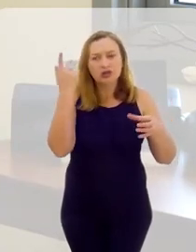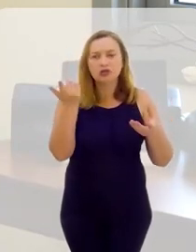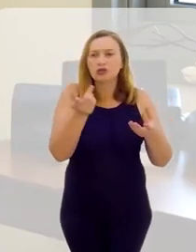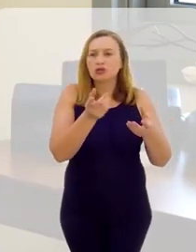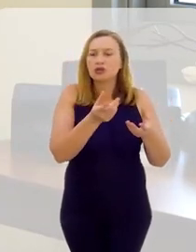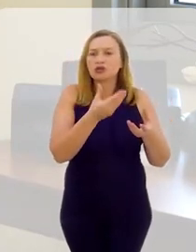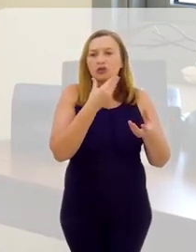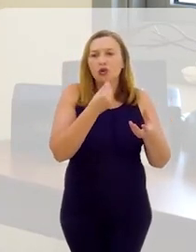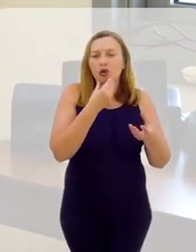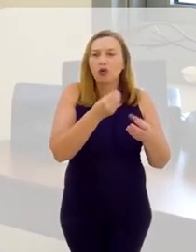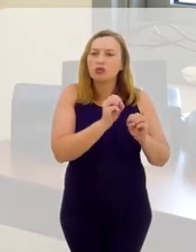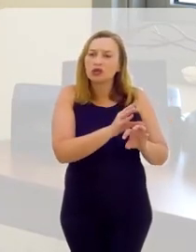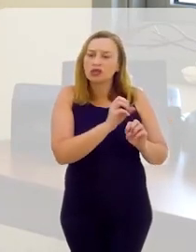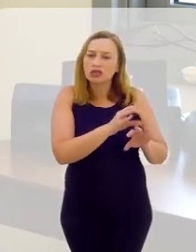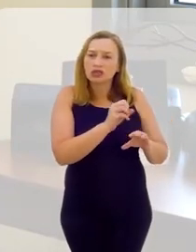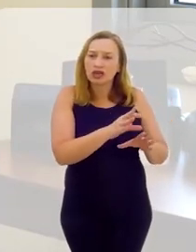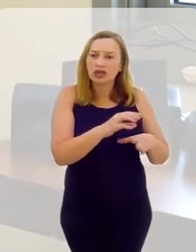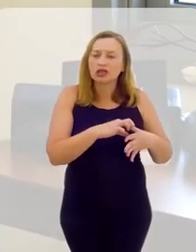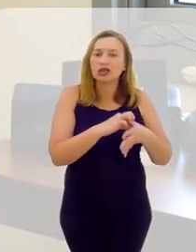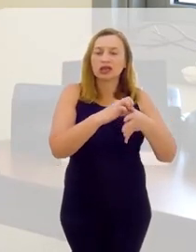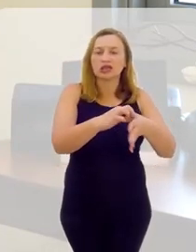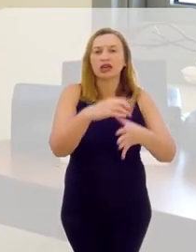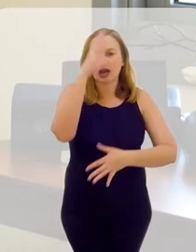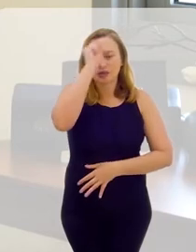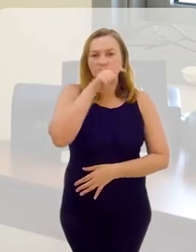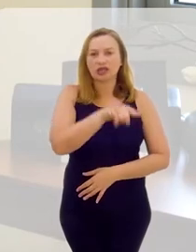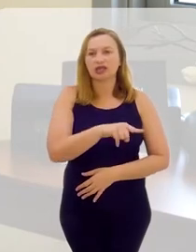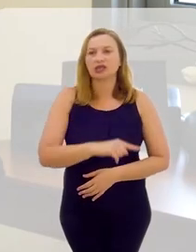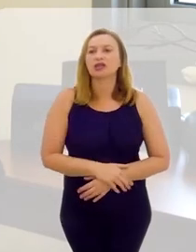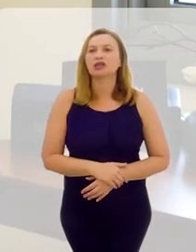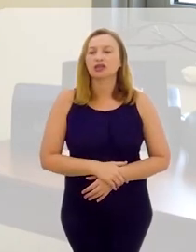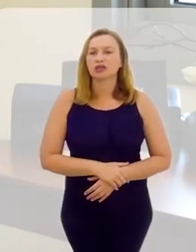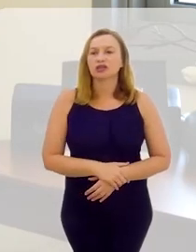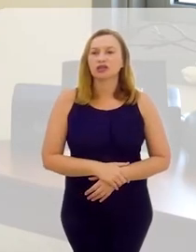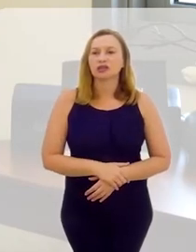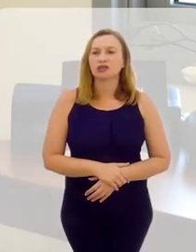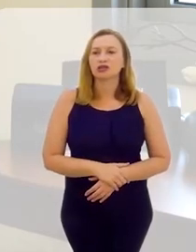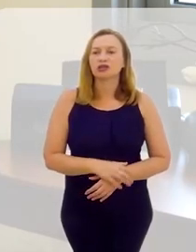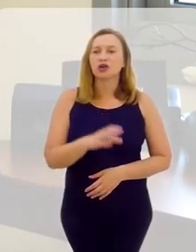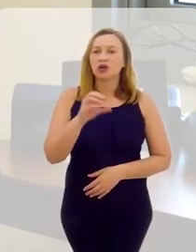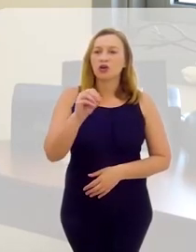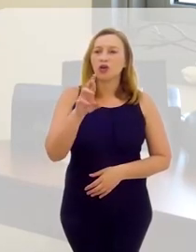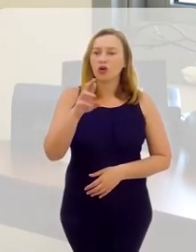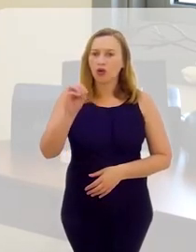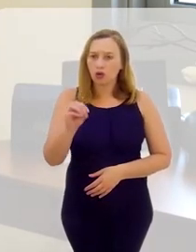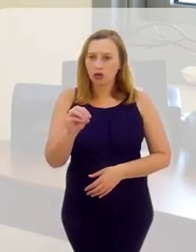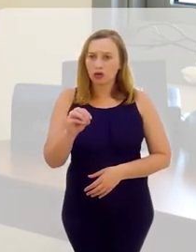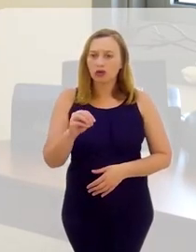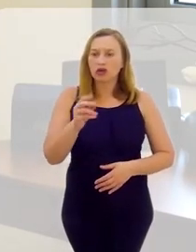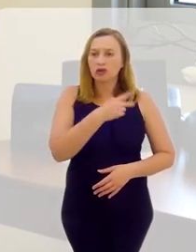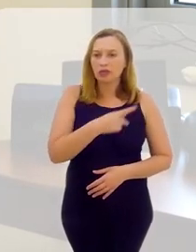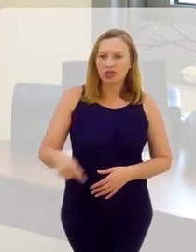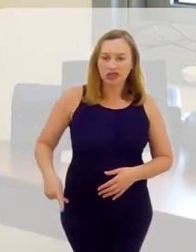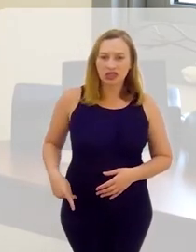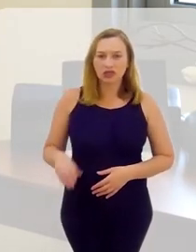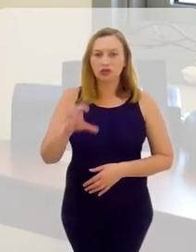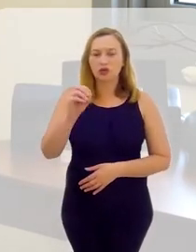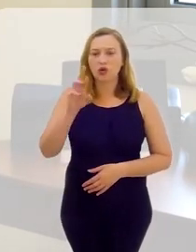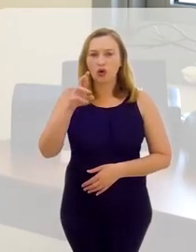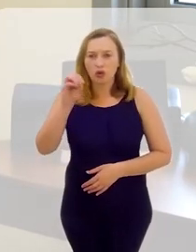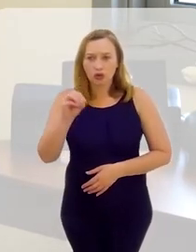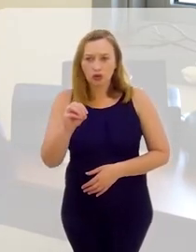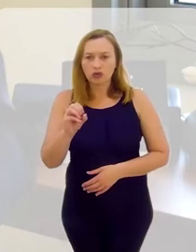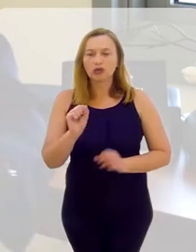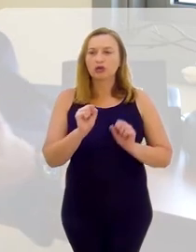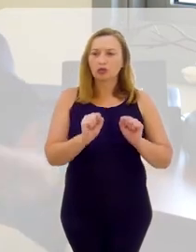e é dado para ele os primeiros passos de liderança. Ele aprende a ser um líder ali. Ele preside o seu quórum, ele é chamado inclusive um deles como presidente